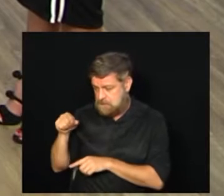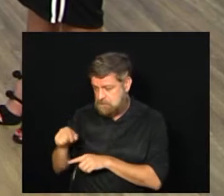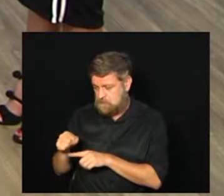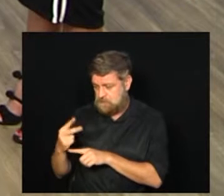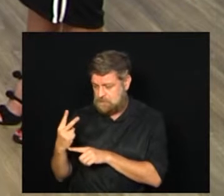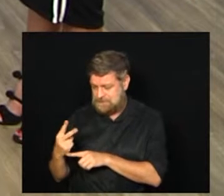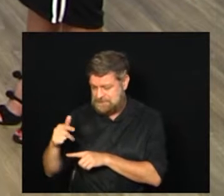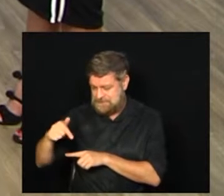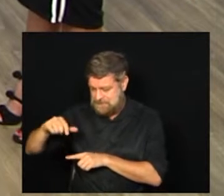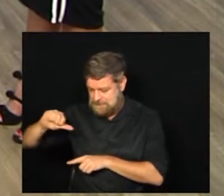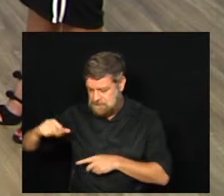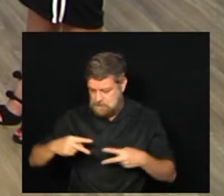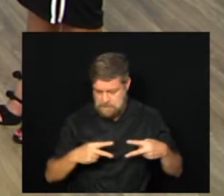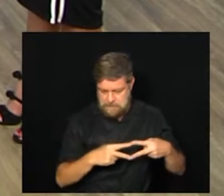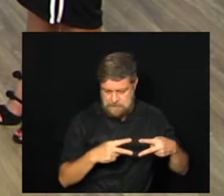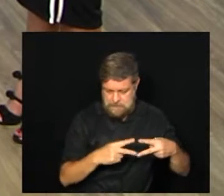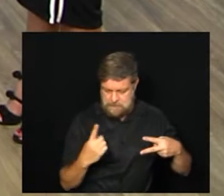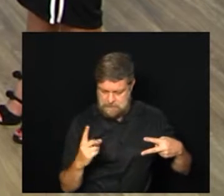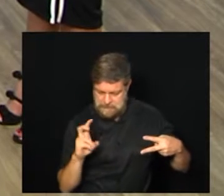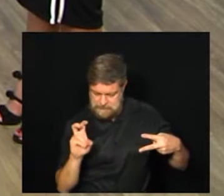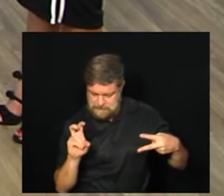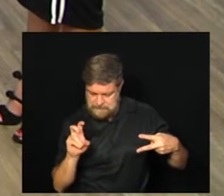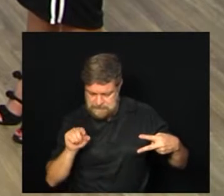23.279, Paulínia